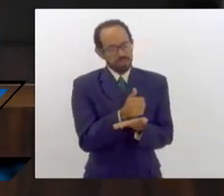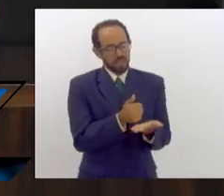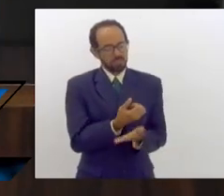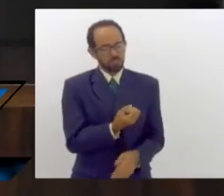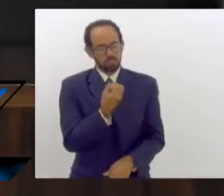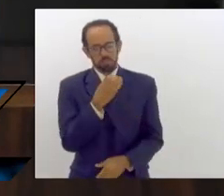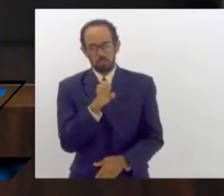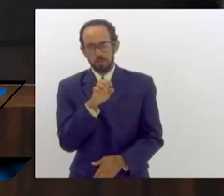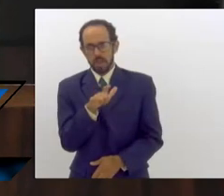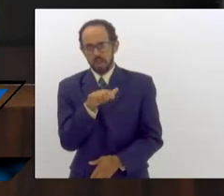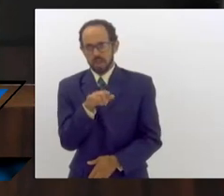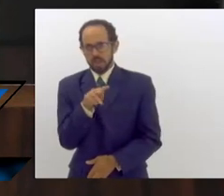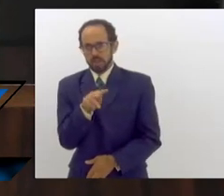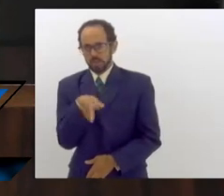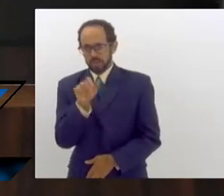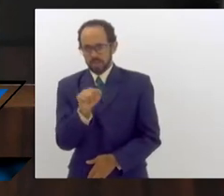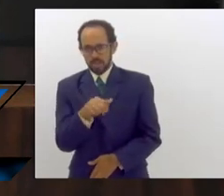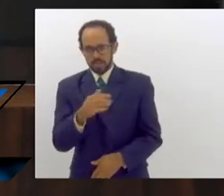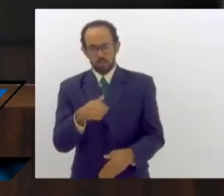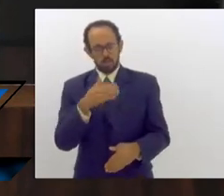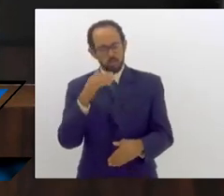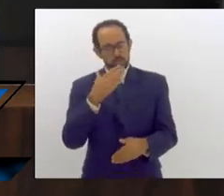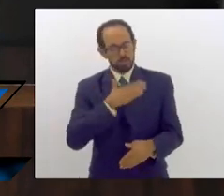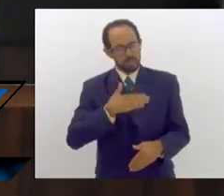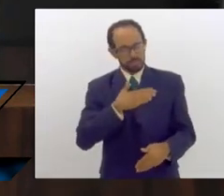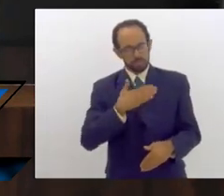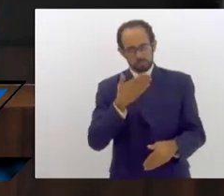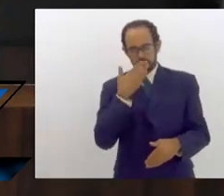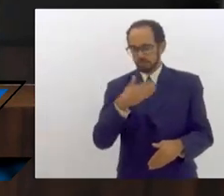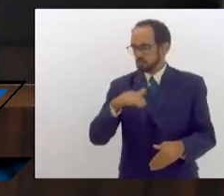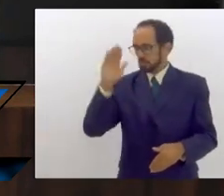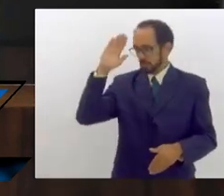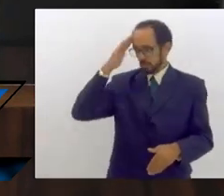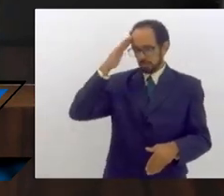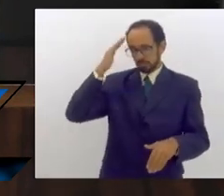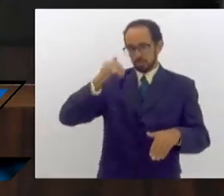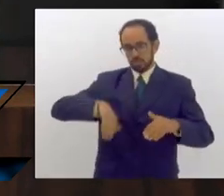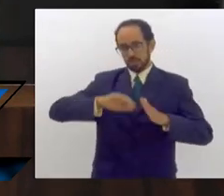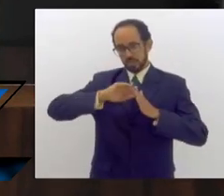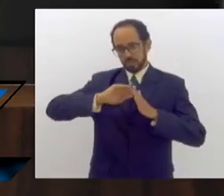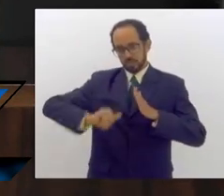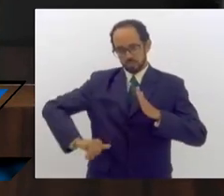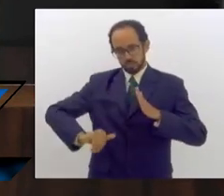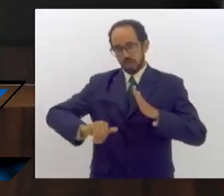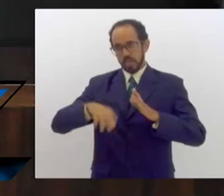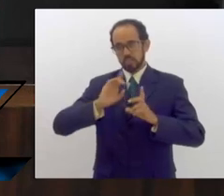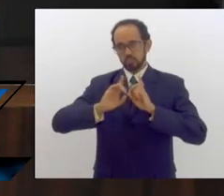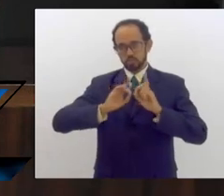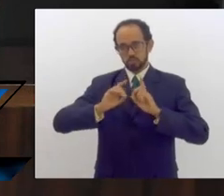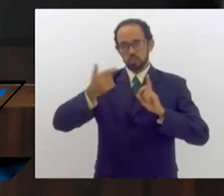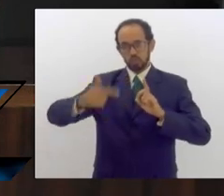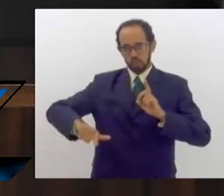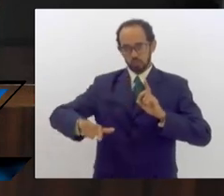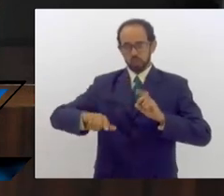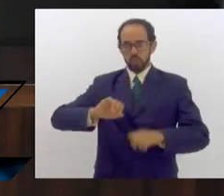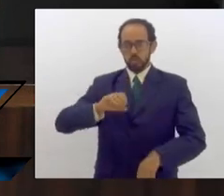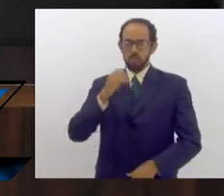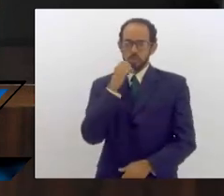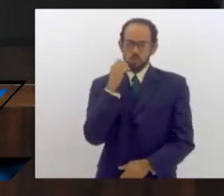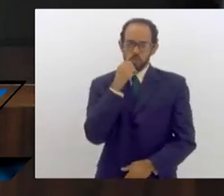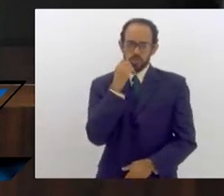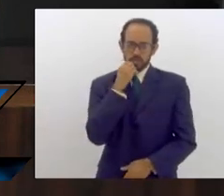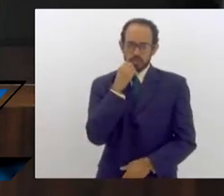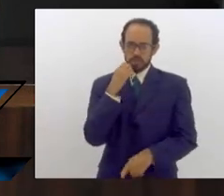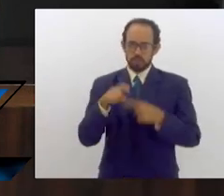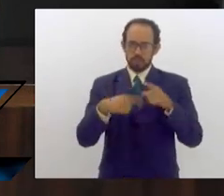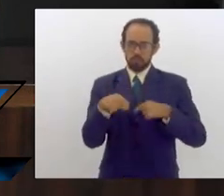Hélio queria pedir a compreensão dos Nobres colegas e colegas para a gente poder retirar e discutir em outra oportunidade uma vez ouvindo a